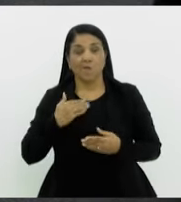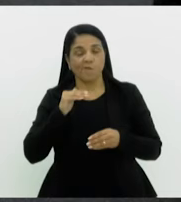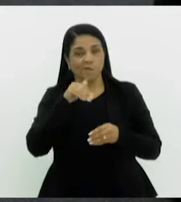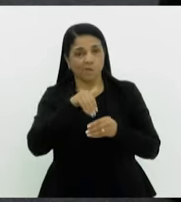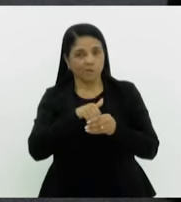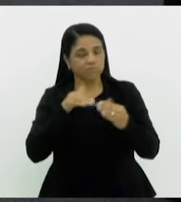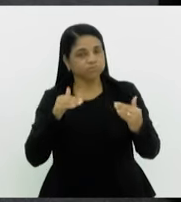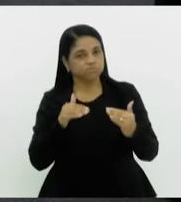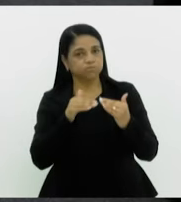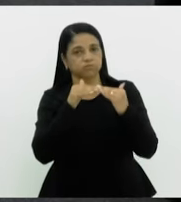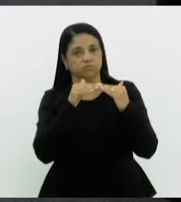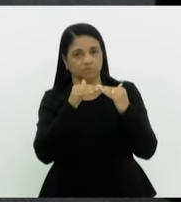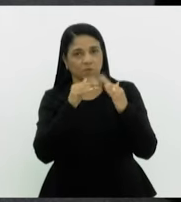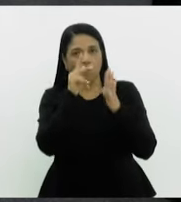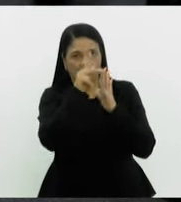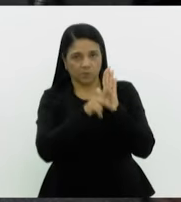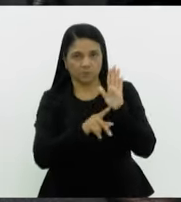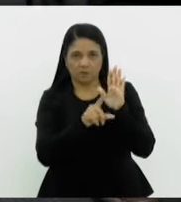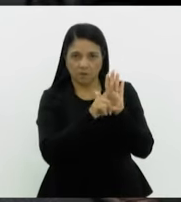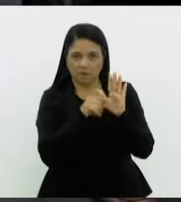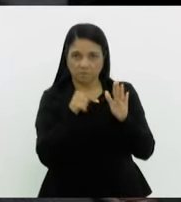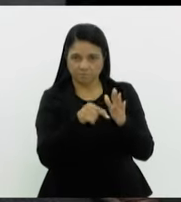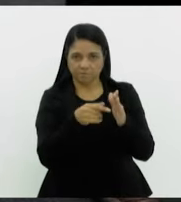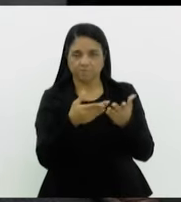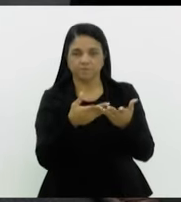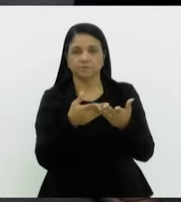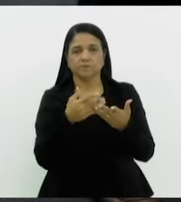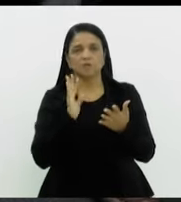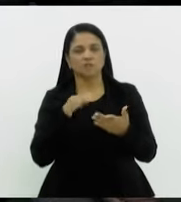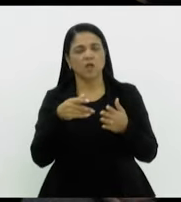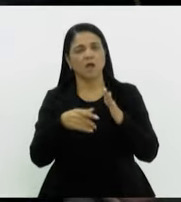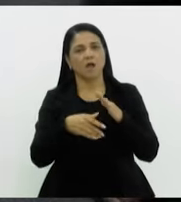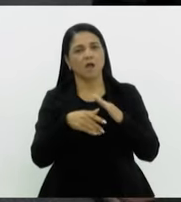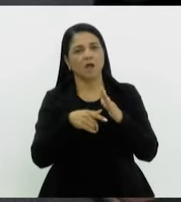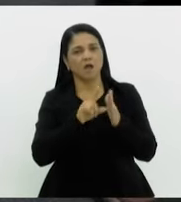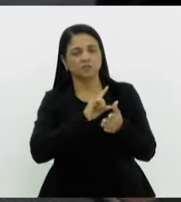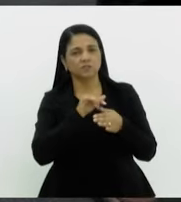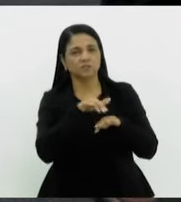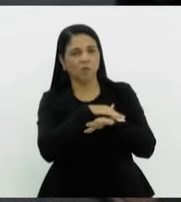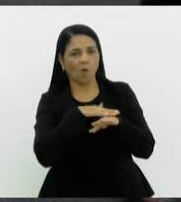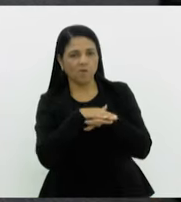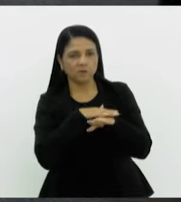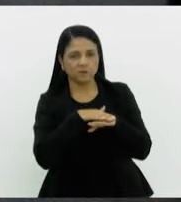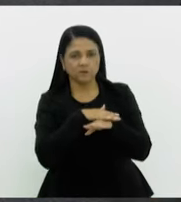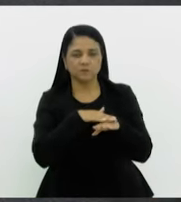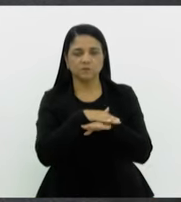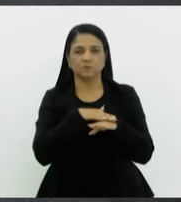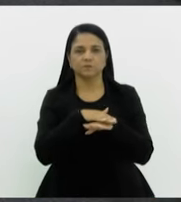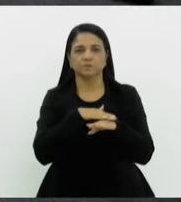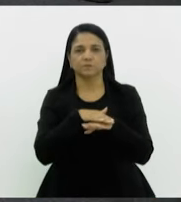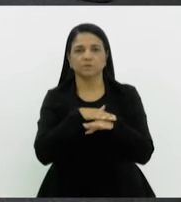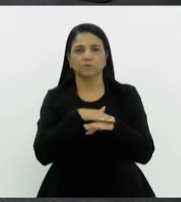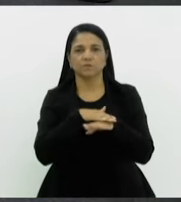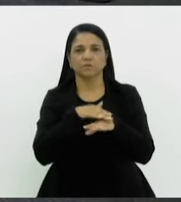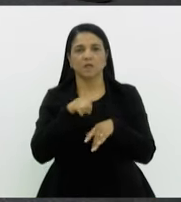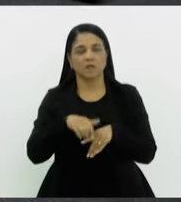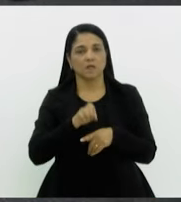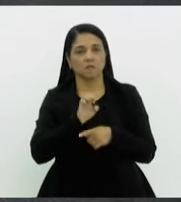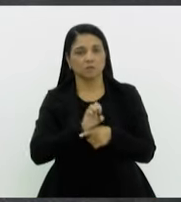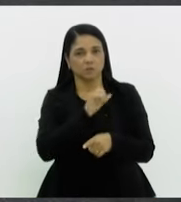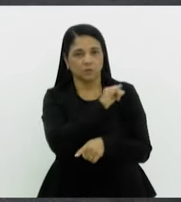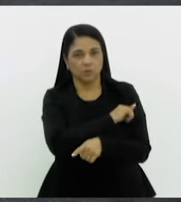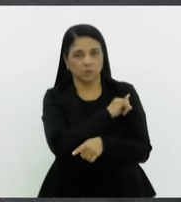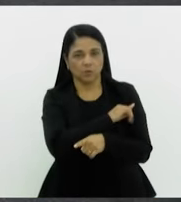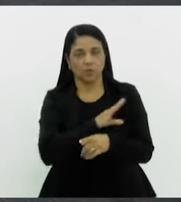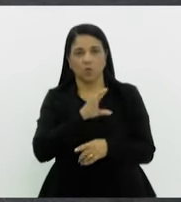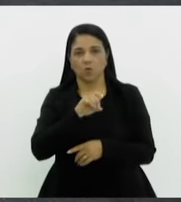a esse projeto. Nós temos, conversávamos outro dia, nós temos aqui no Rio um